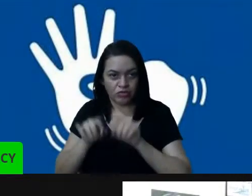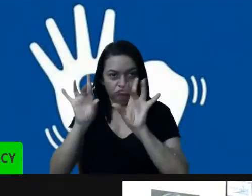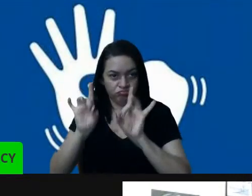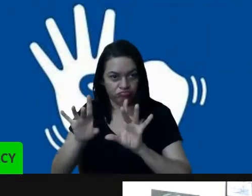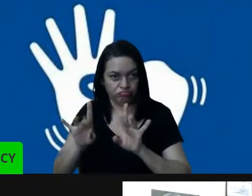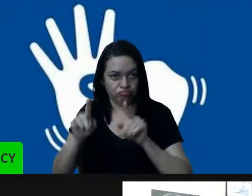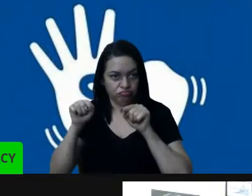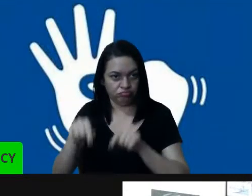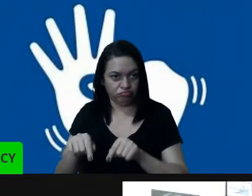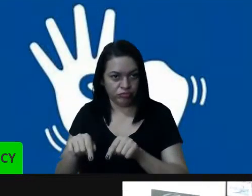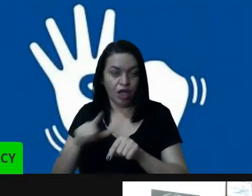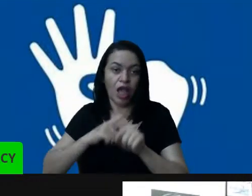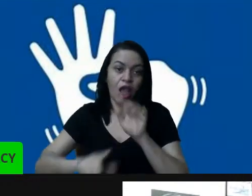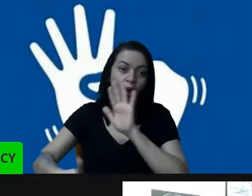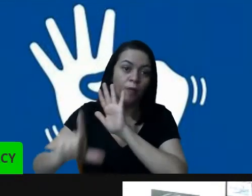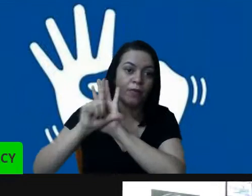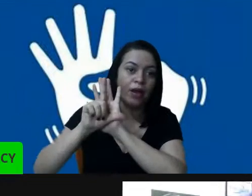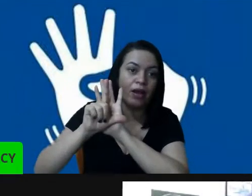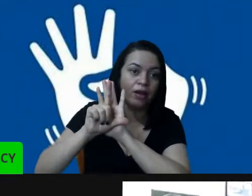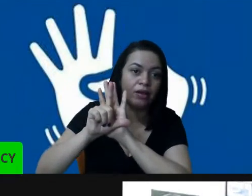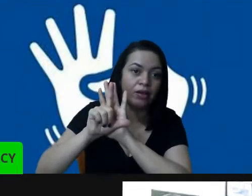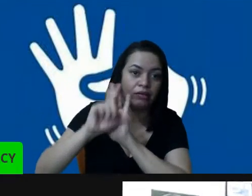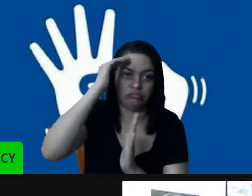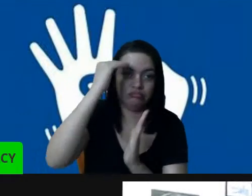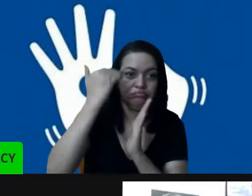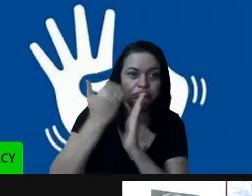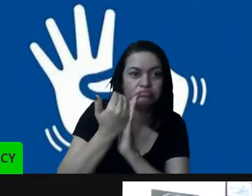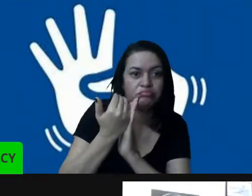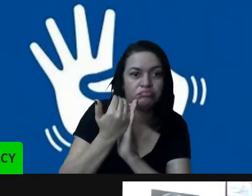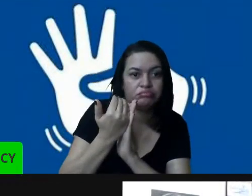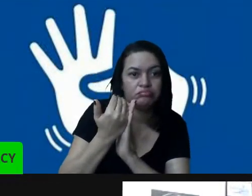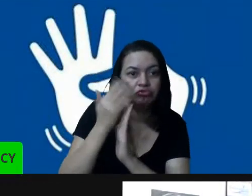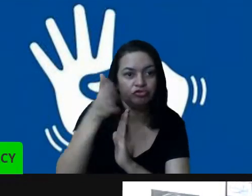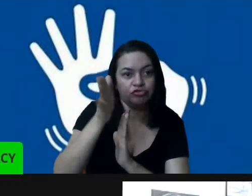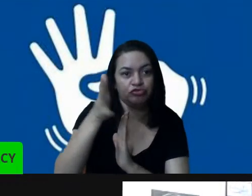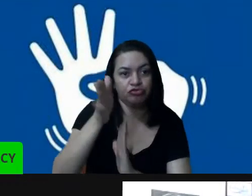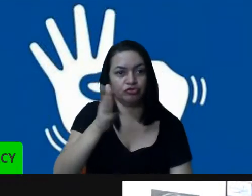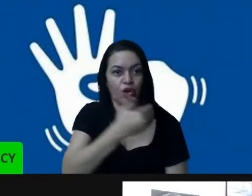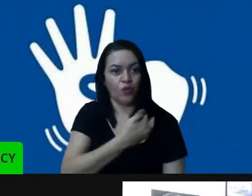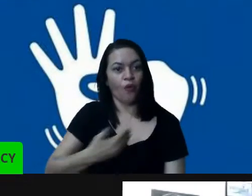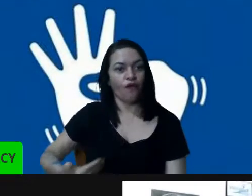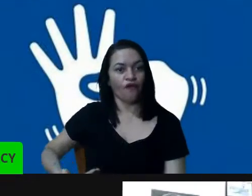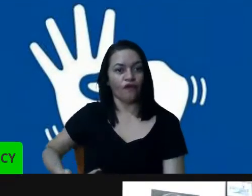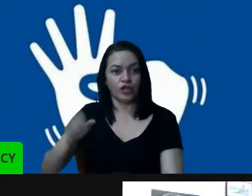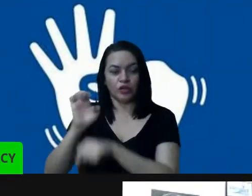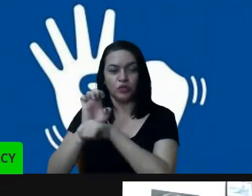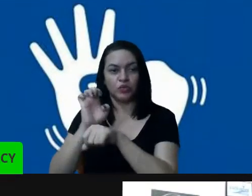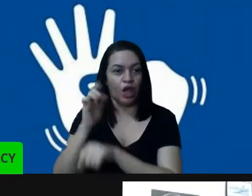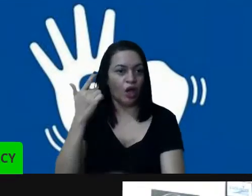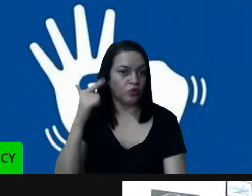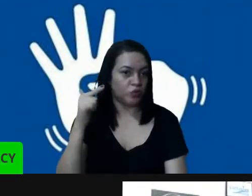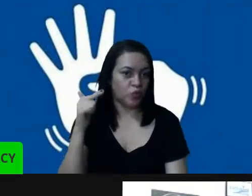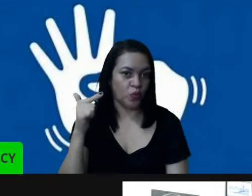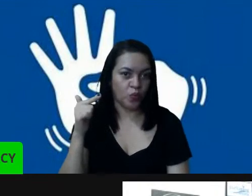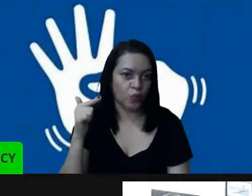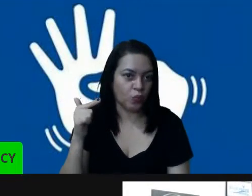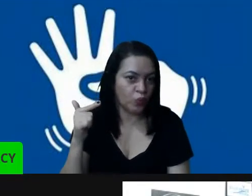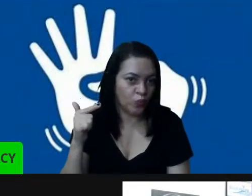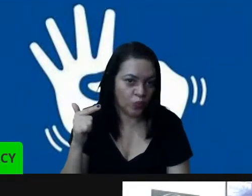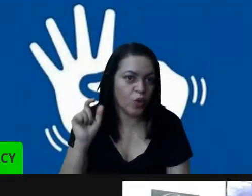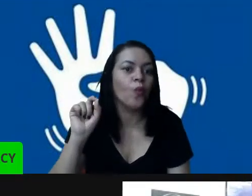cumprida, pelo menos nos eventos do governo do estado. Não há mais, né? A gente teve até um problema com um cantor